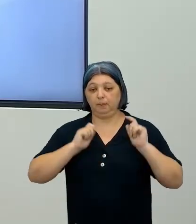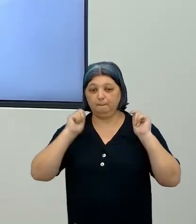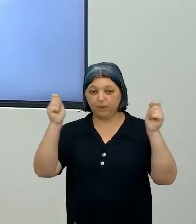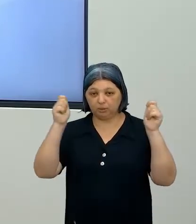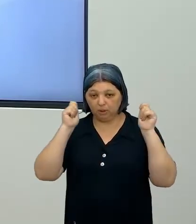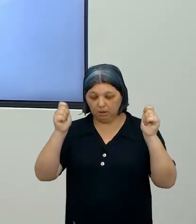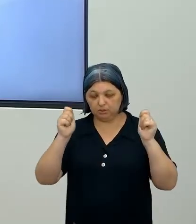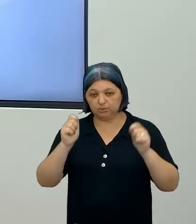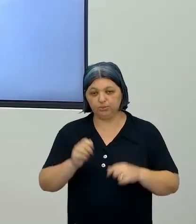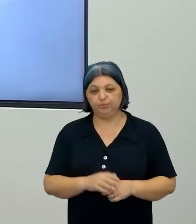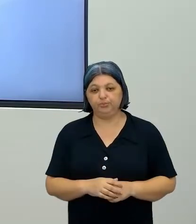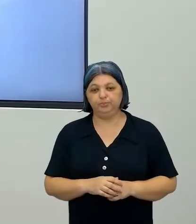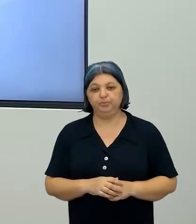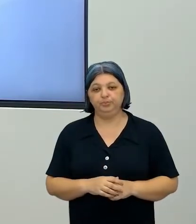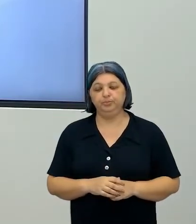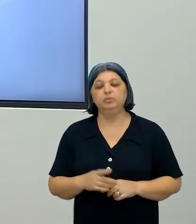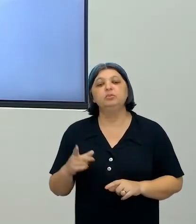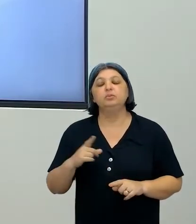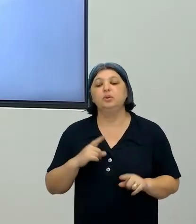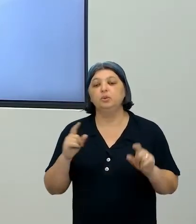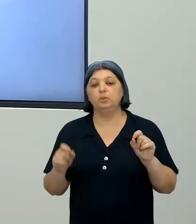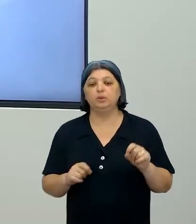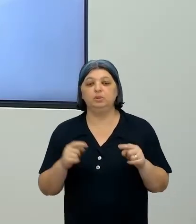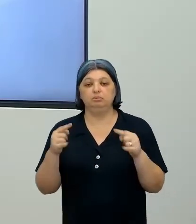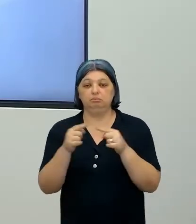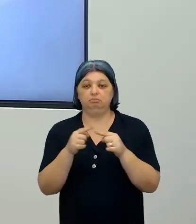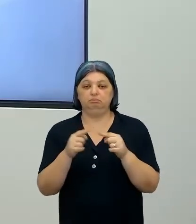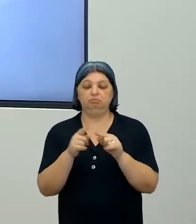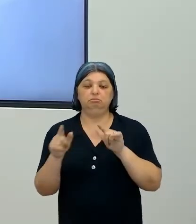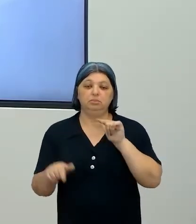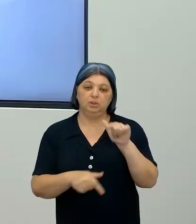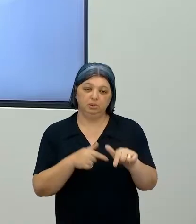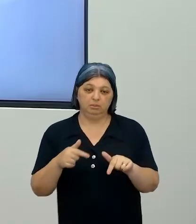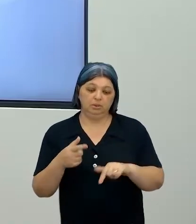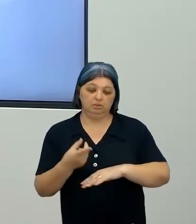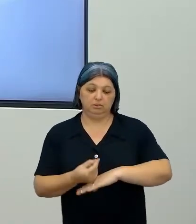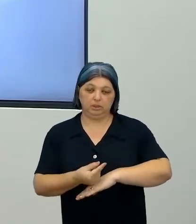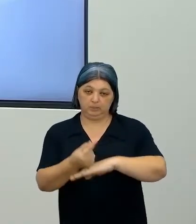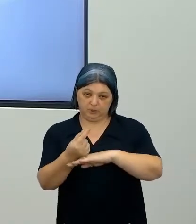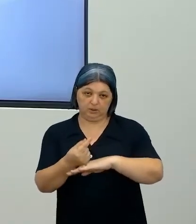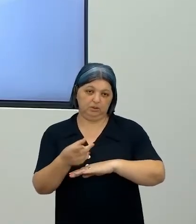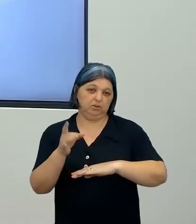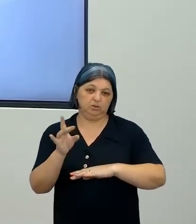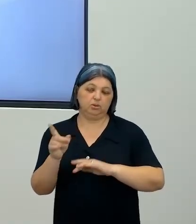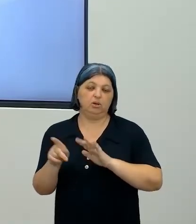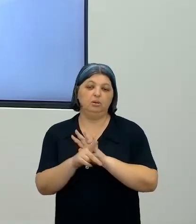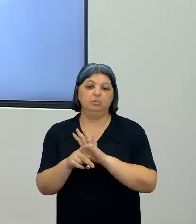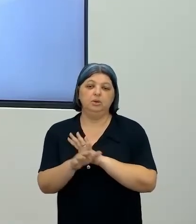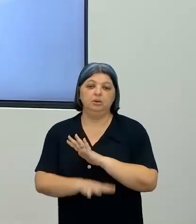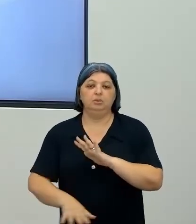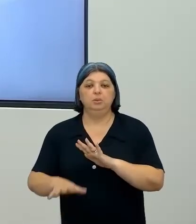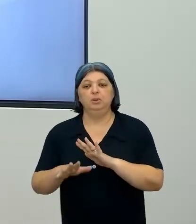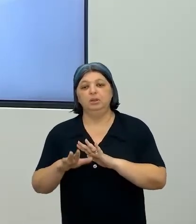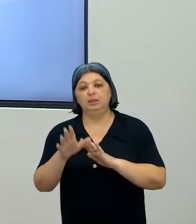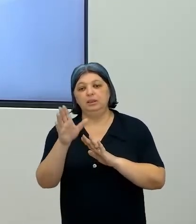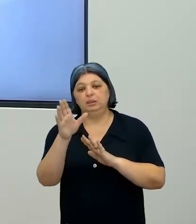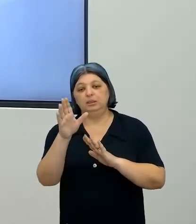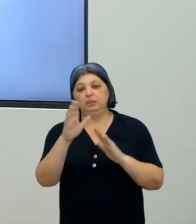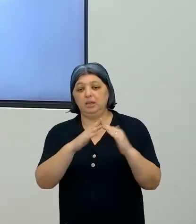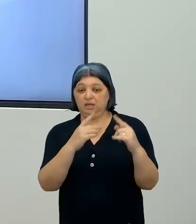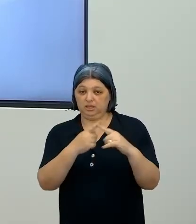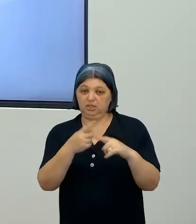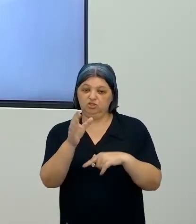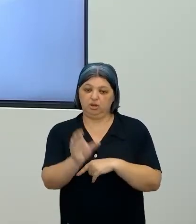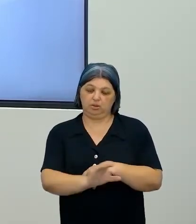mais a ver com o trabalho no capitalismo do que essa ética imprevidente da Igreja Católica que eu estava